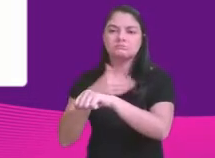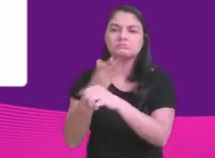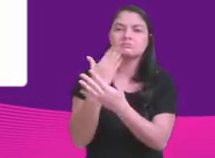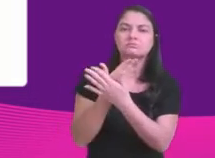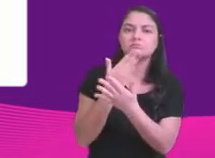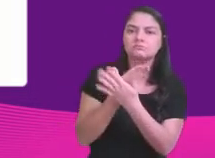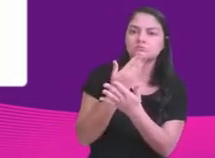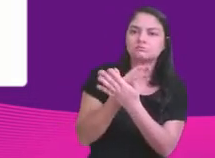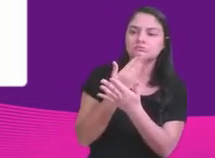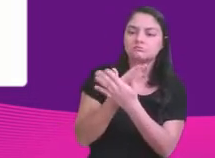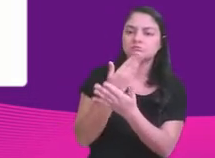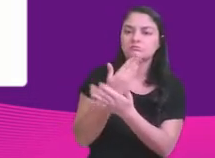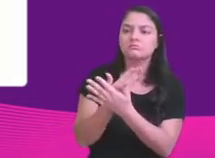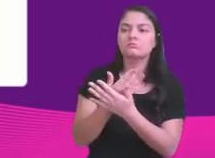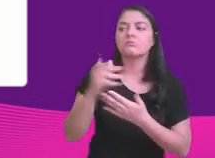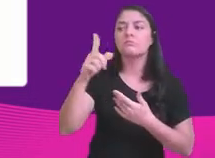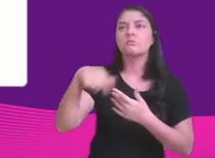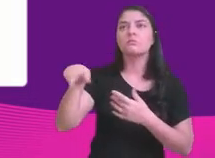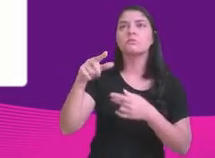via transanal,